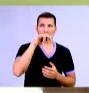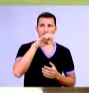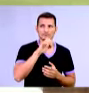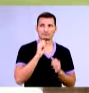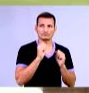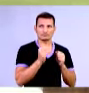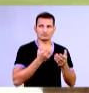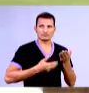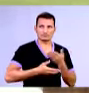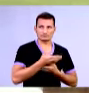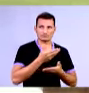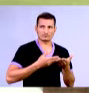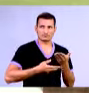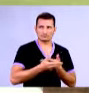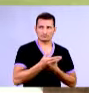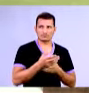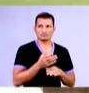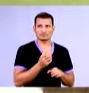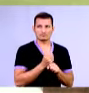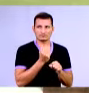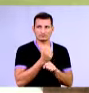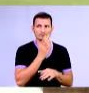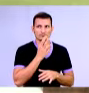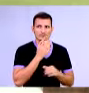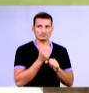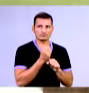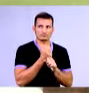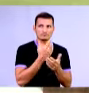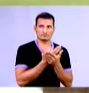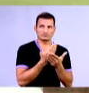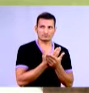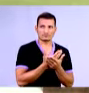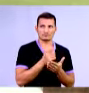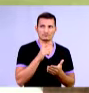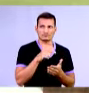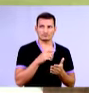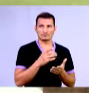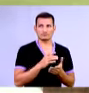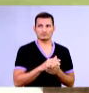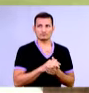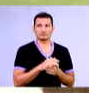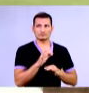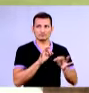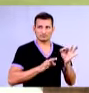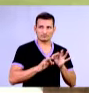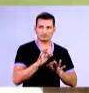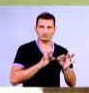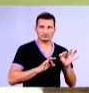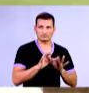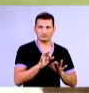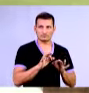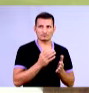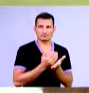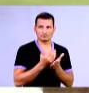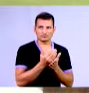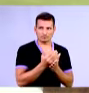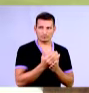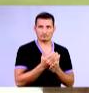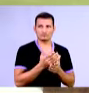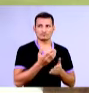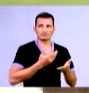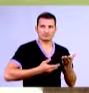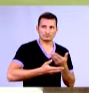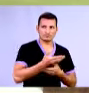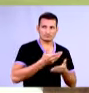construção desse conhecimento, a construção da aula, ela não foi pré-definida no sentido, ela foi planejada, mas que a partir do momento com as